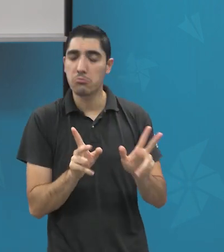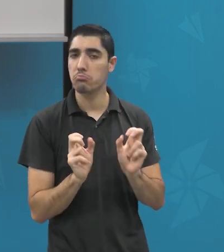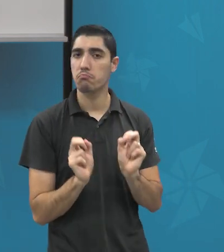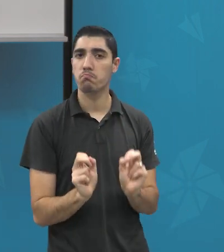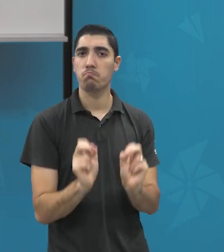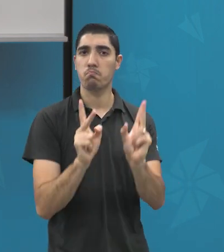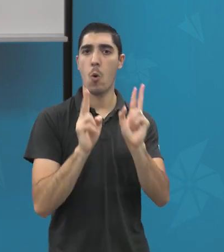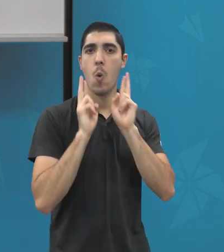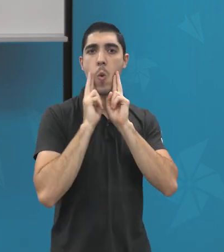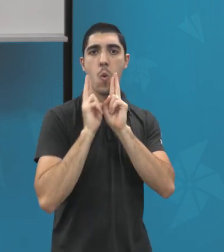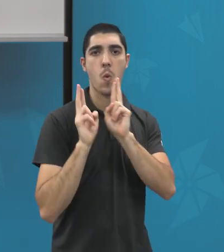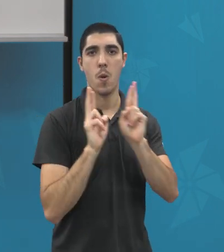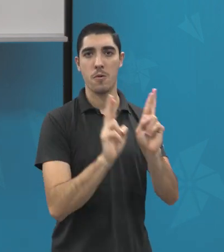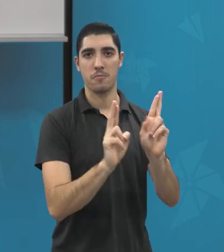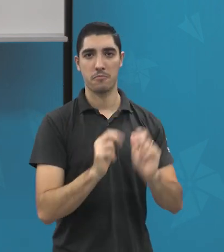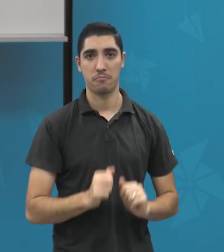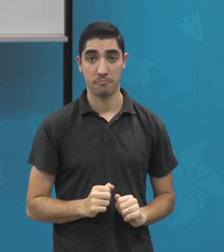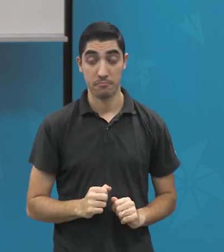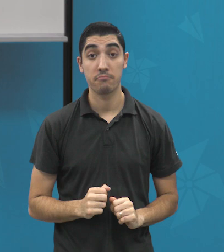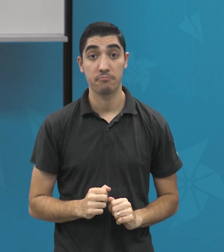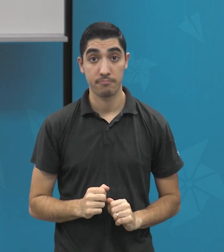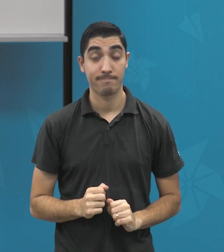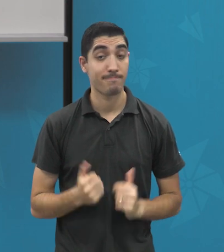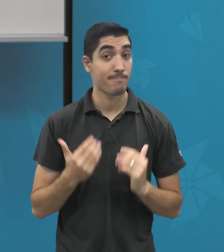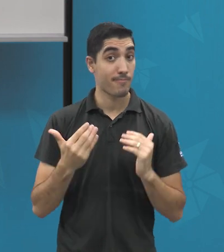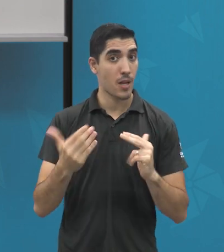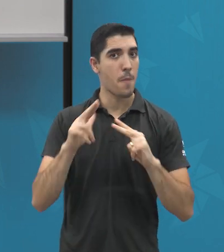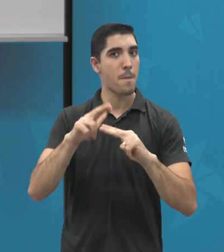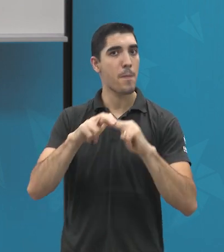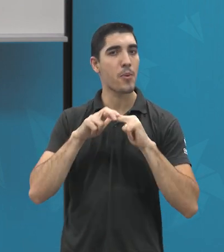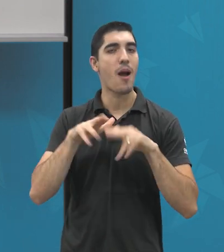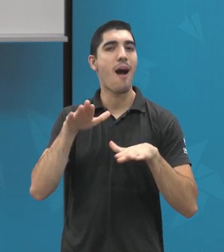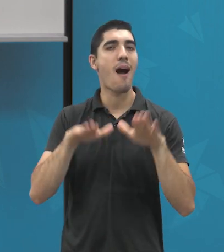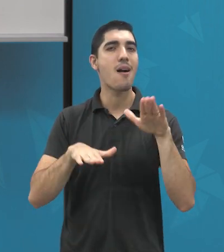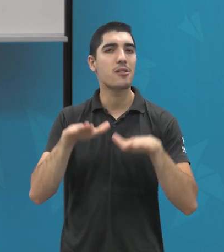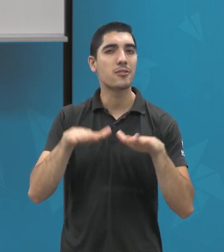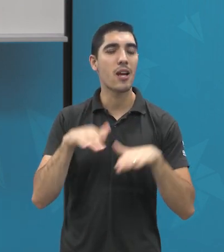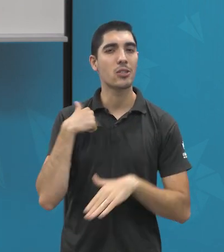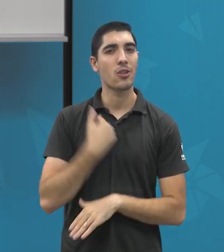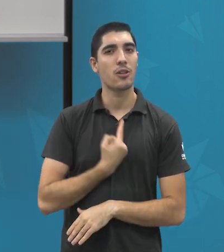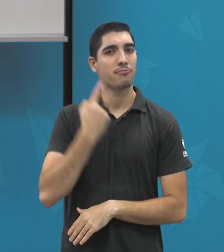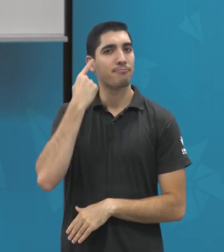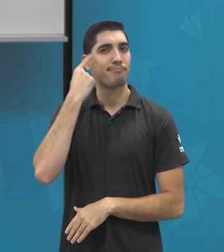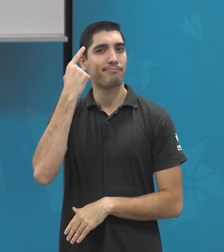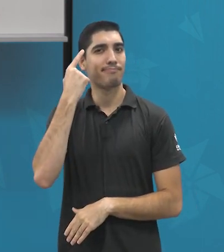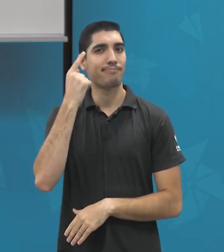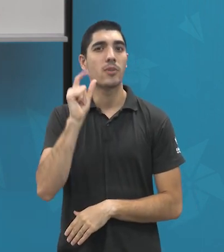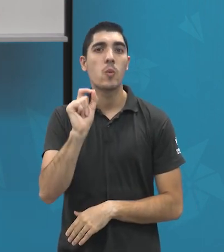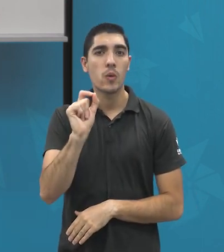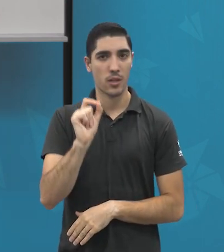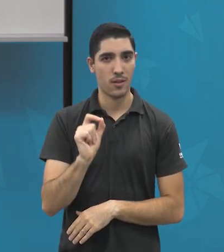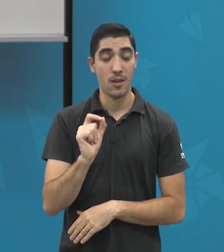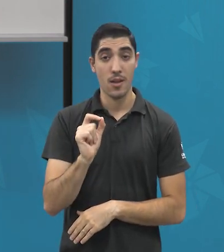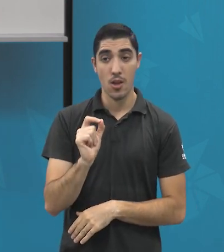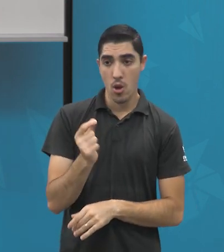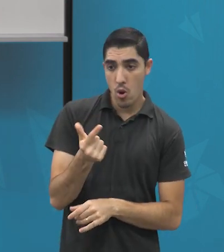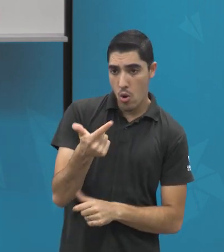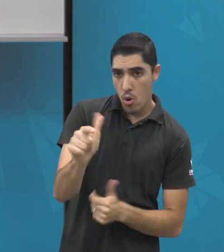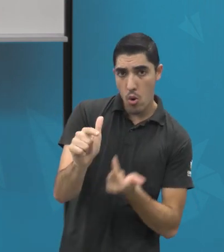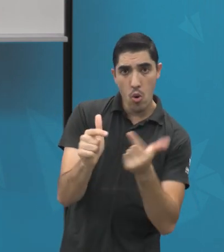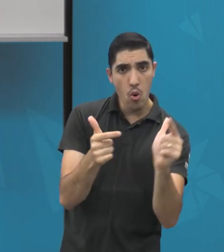com a recusa que muitas vezes nós fazemos a ouvir algumas